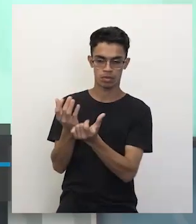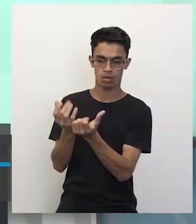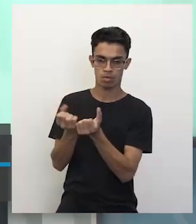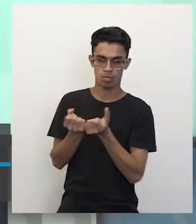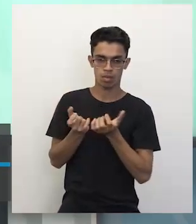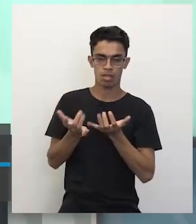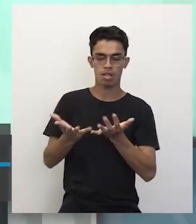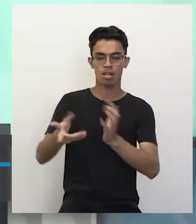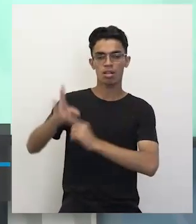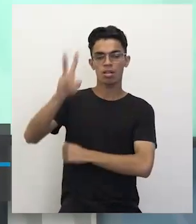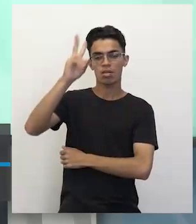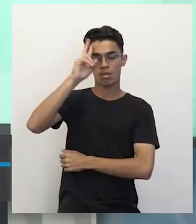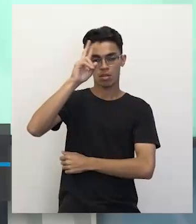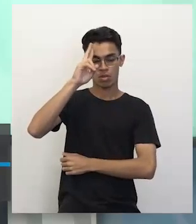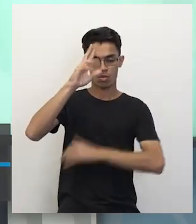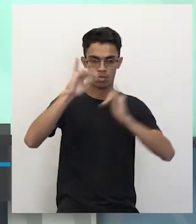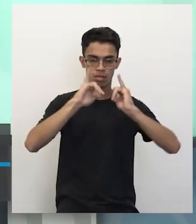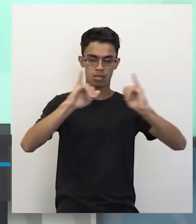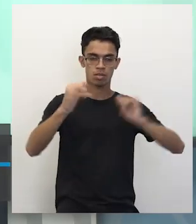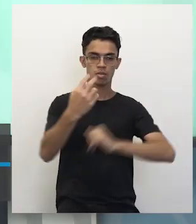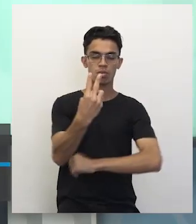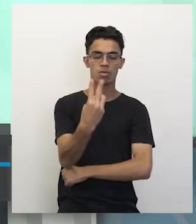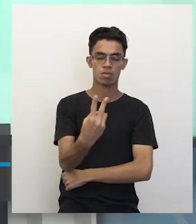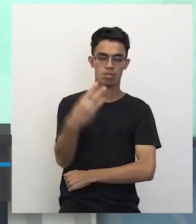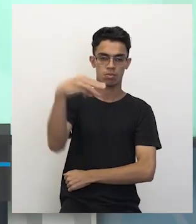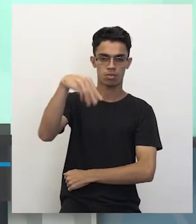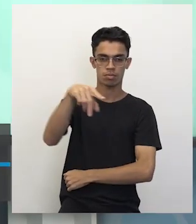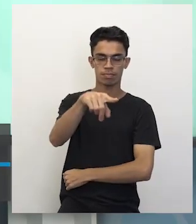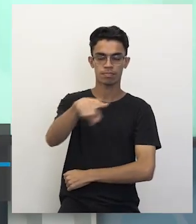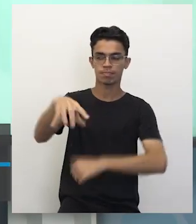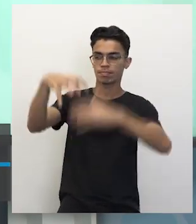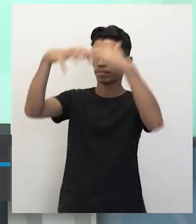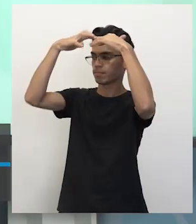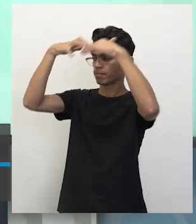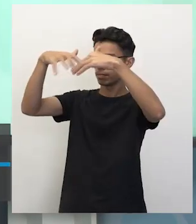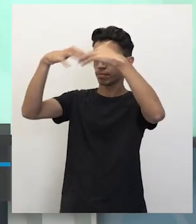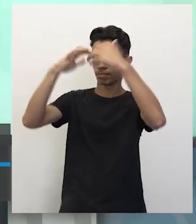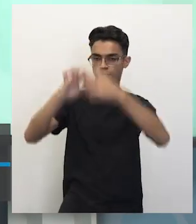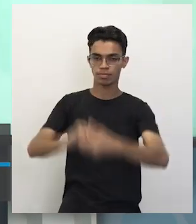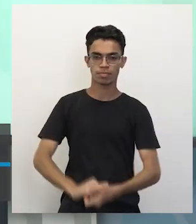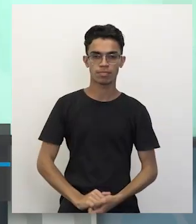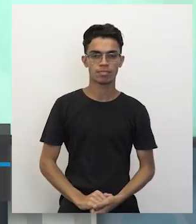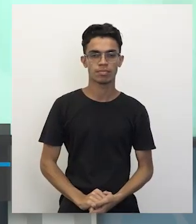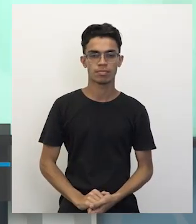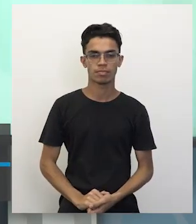isso que foi falado, a gente vai dar 2 minutinhos aí para você pensar aí nessa região.